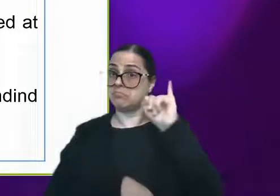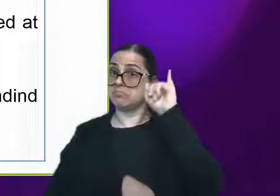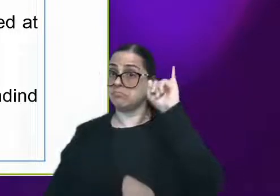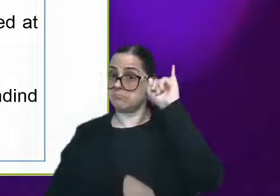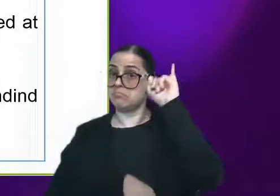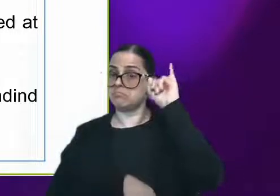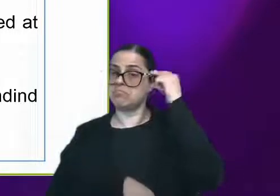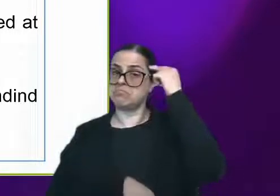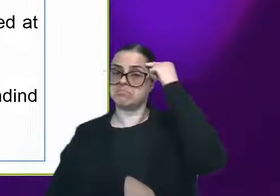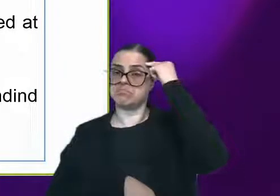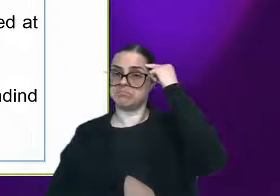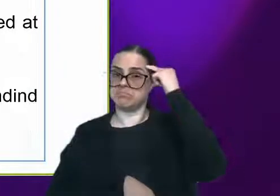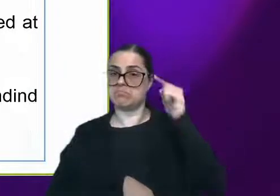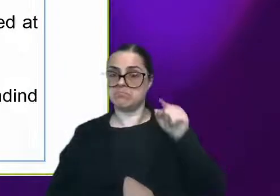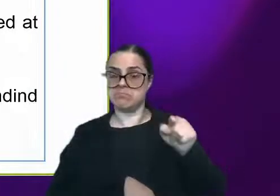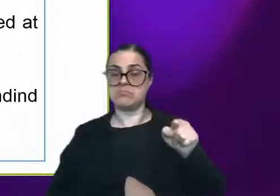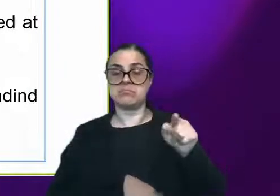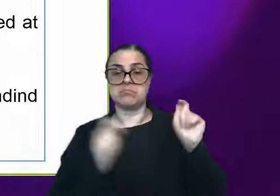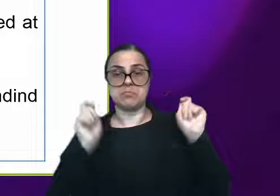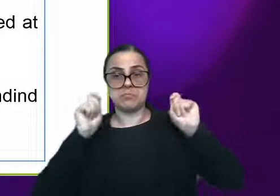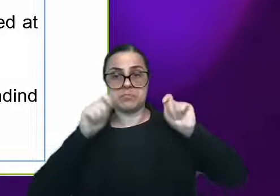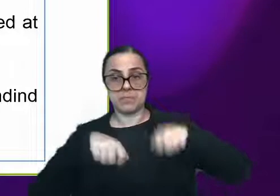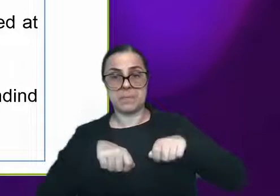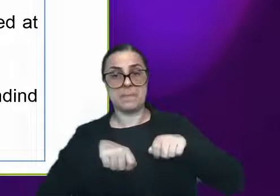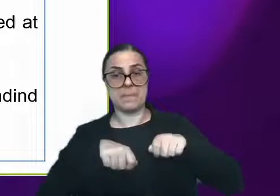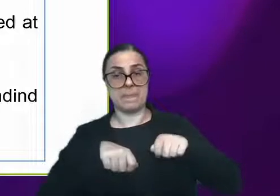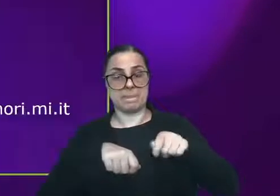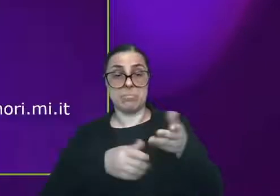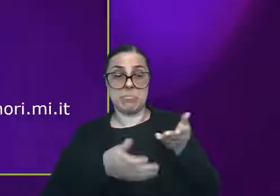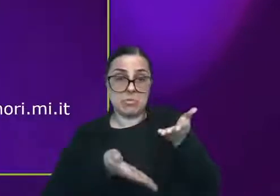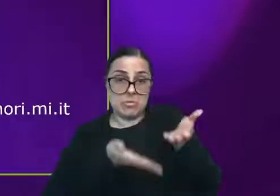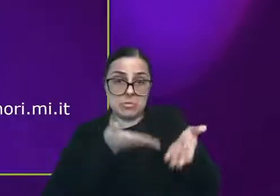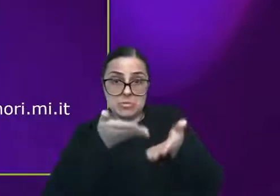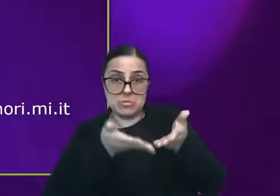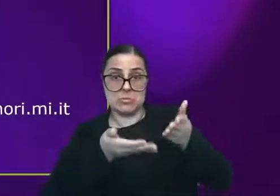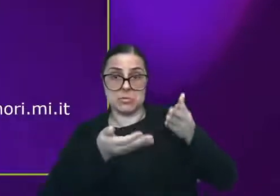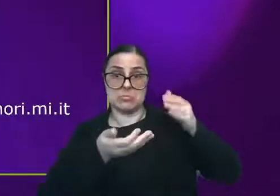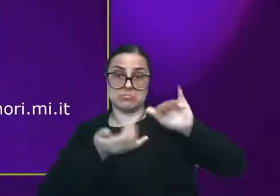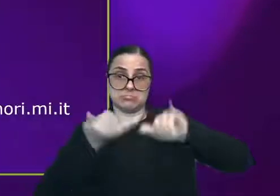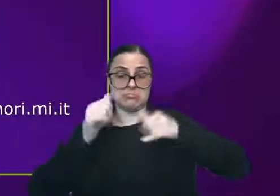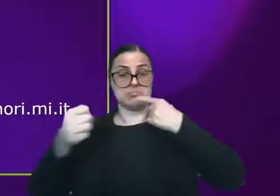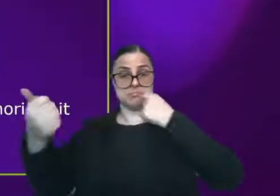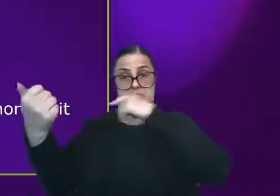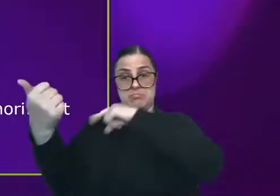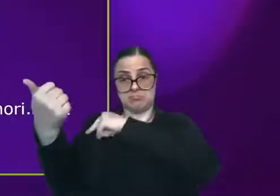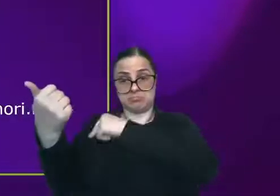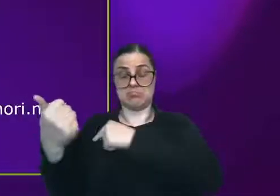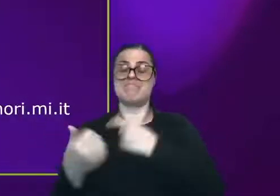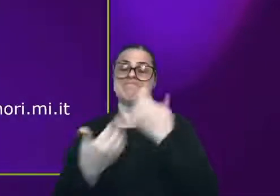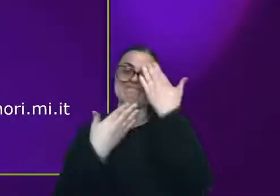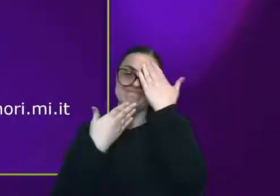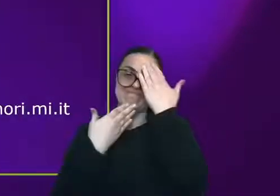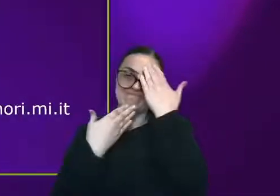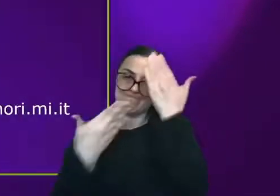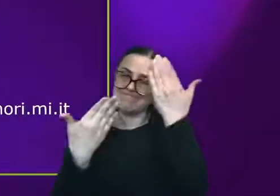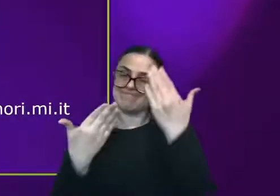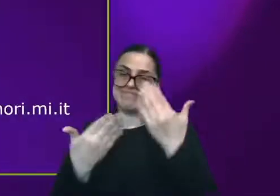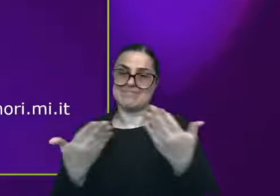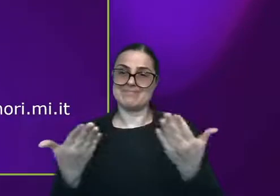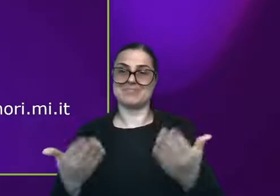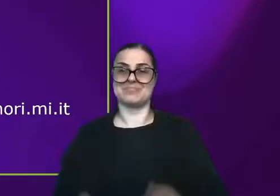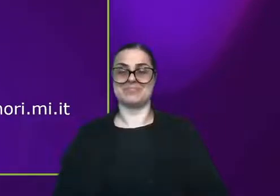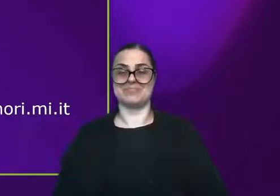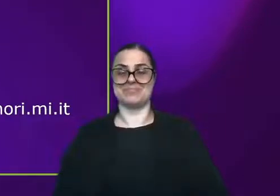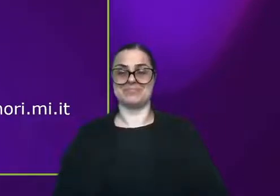forma importante, de forma parcial e completa a esse tipo de terapia. Muito obrigada